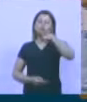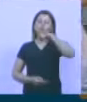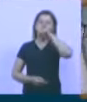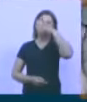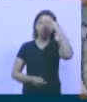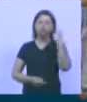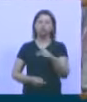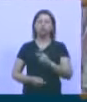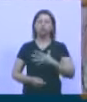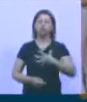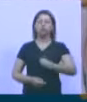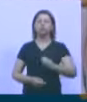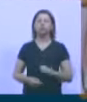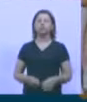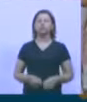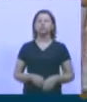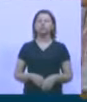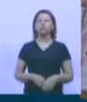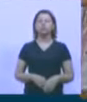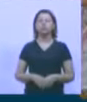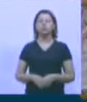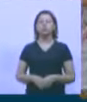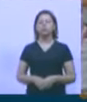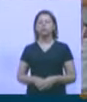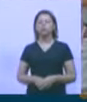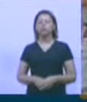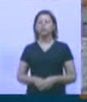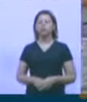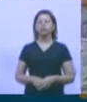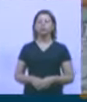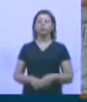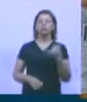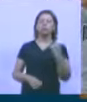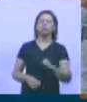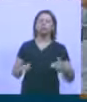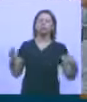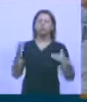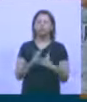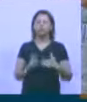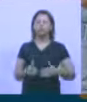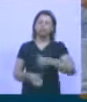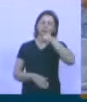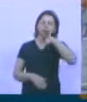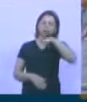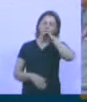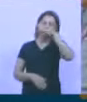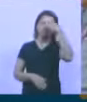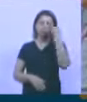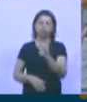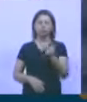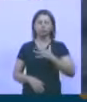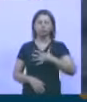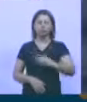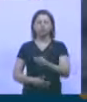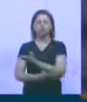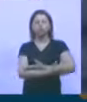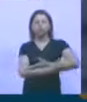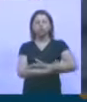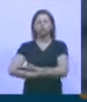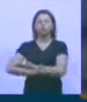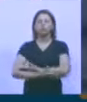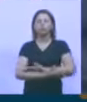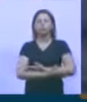esquecer, if even she should forget, se até mesmo a mãe o esquecer, God says,